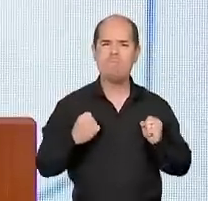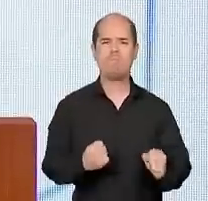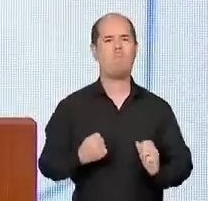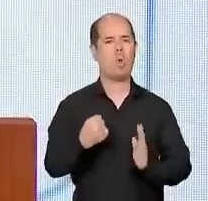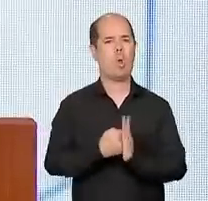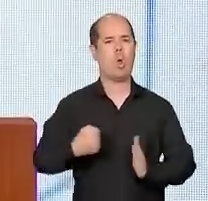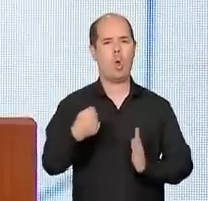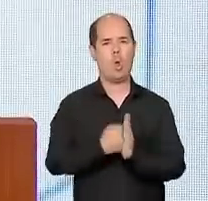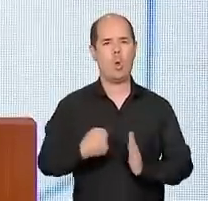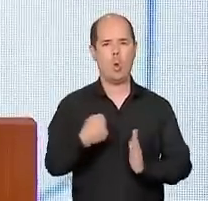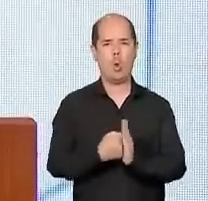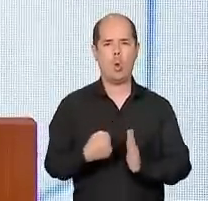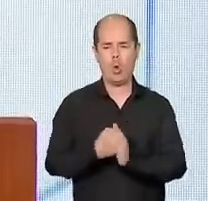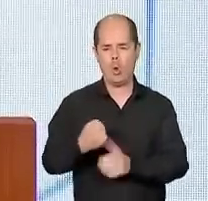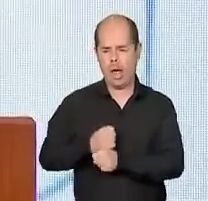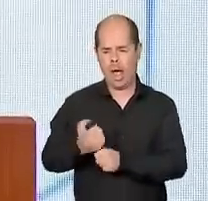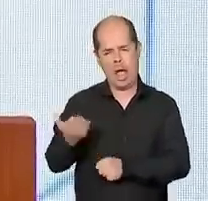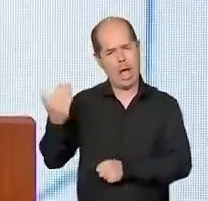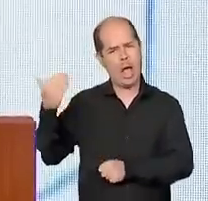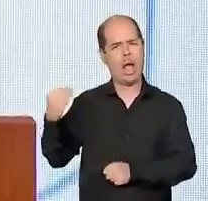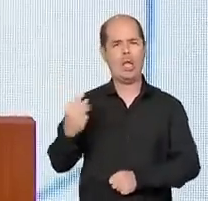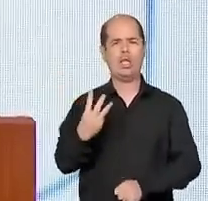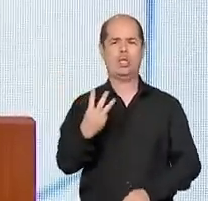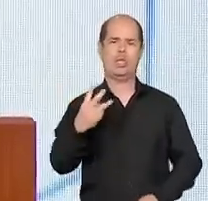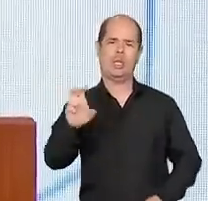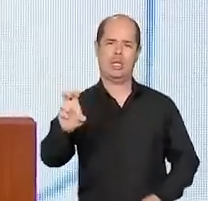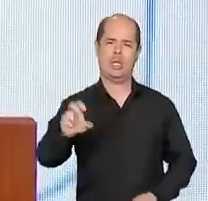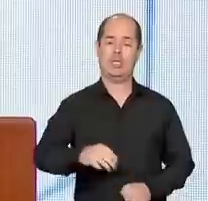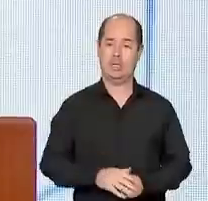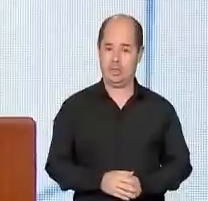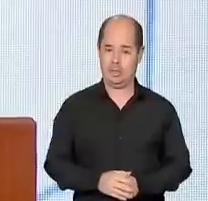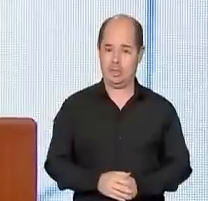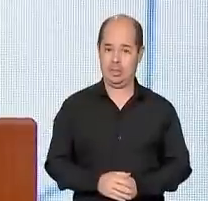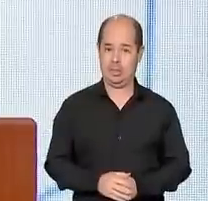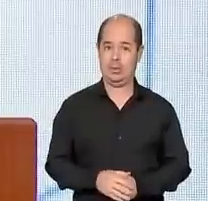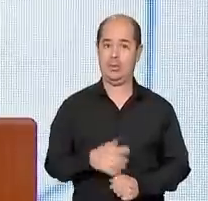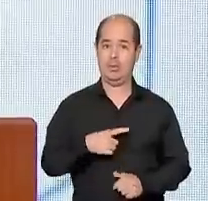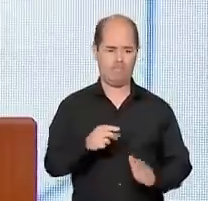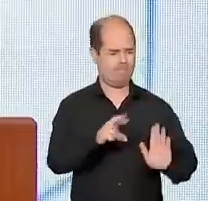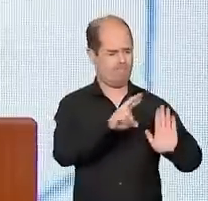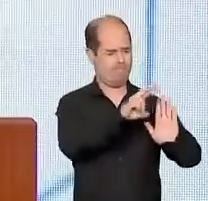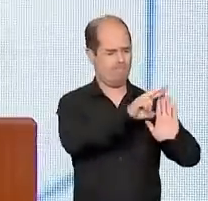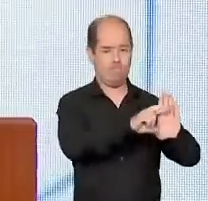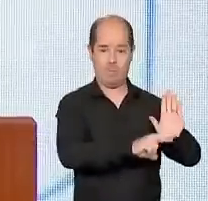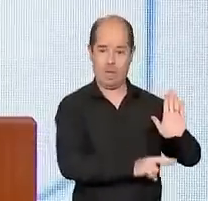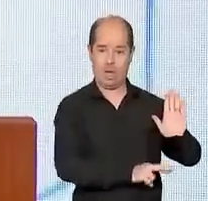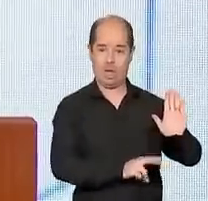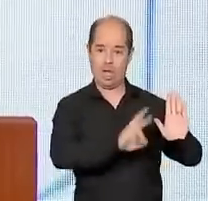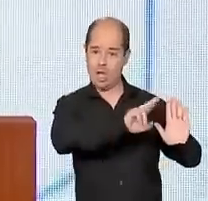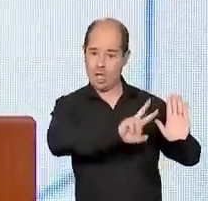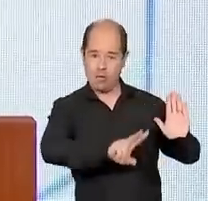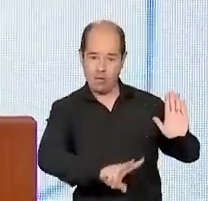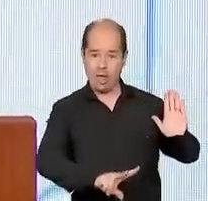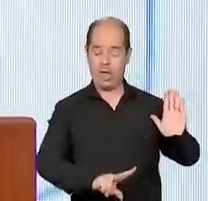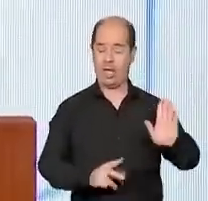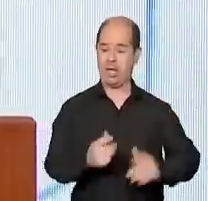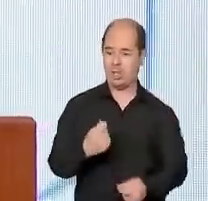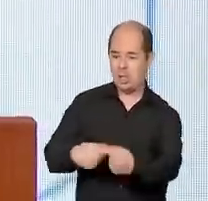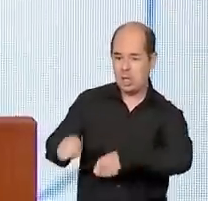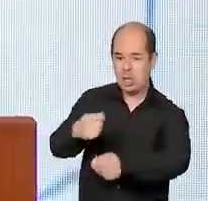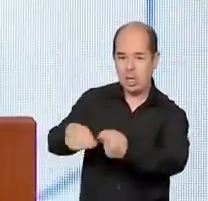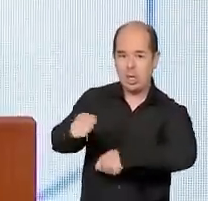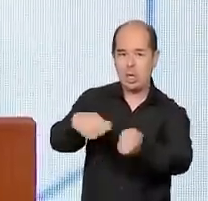últimos 35 anos, para colocar as regras das mais diferentes atividades econômicas do